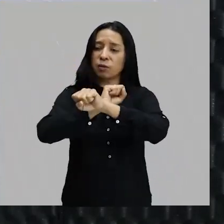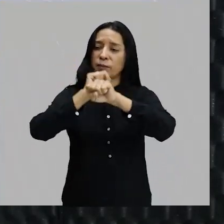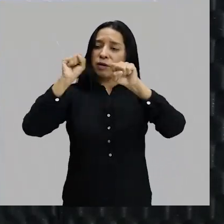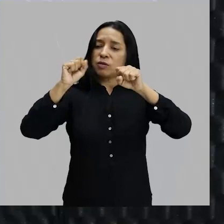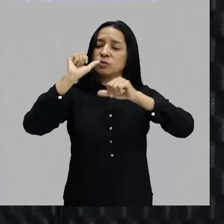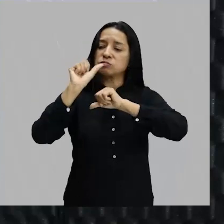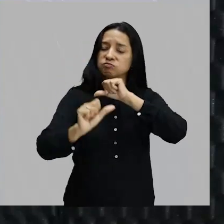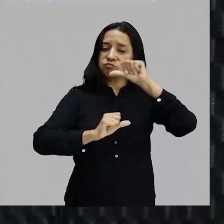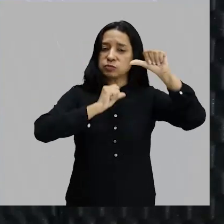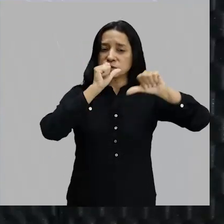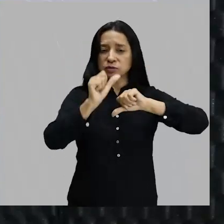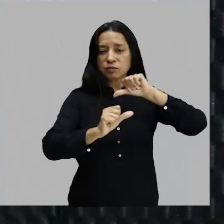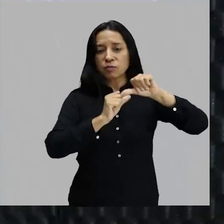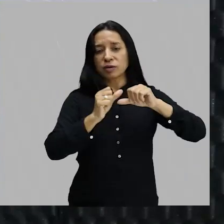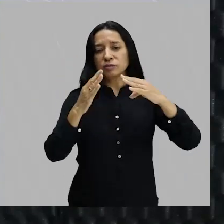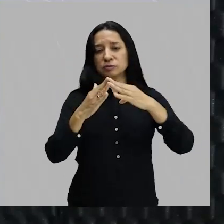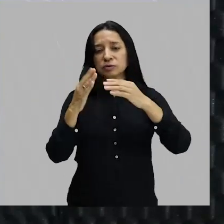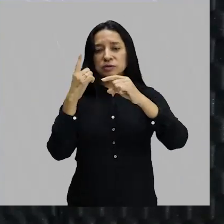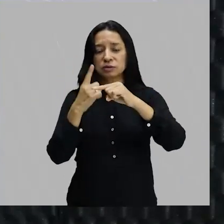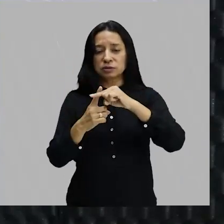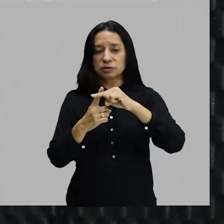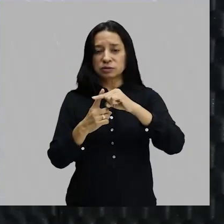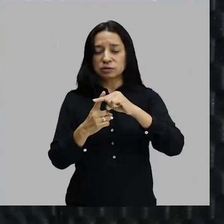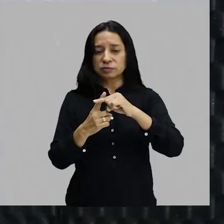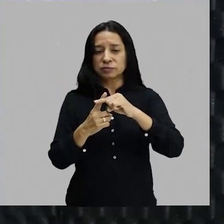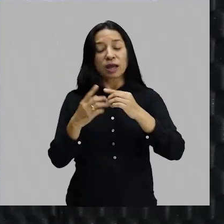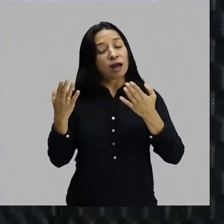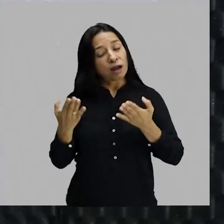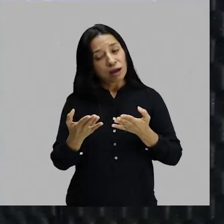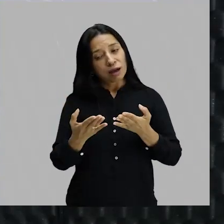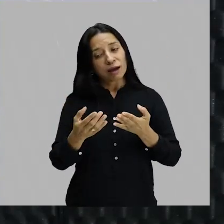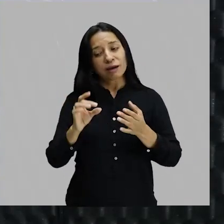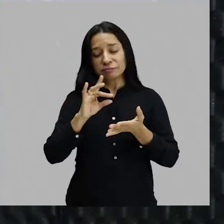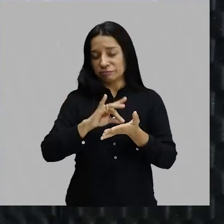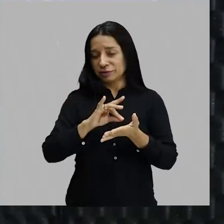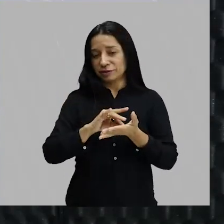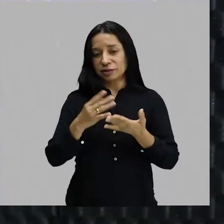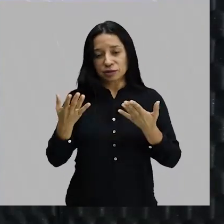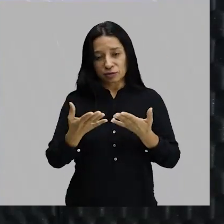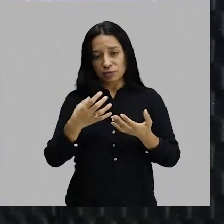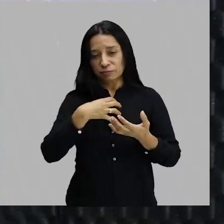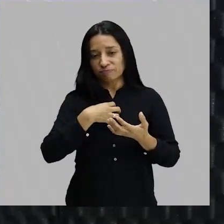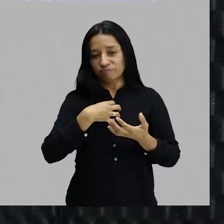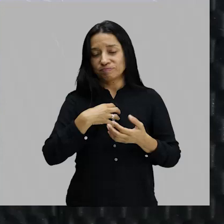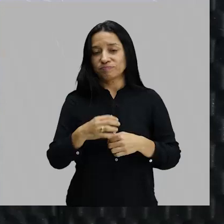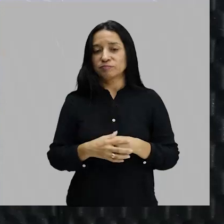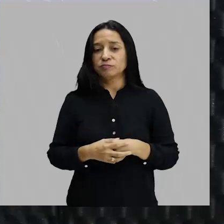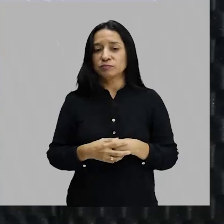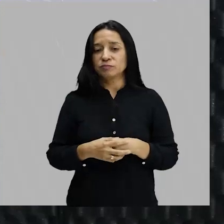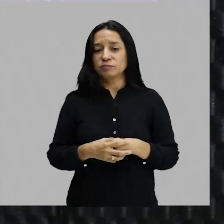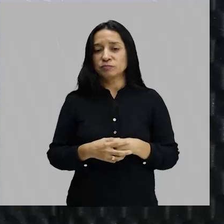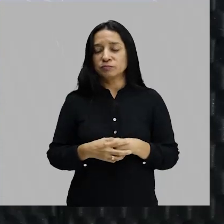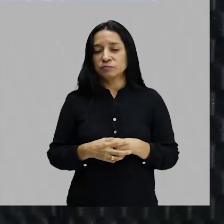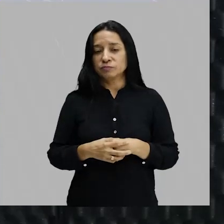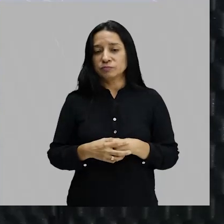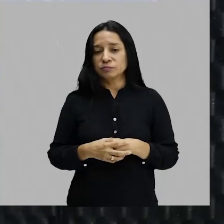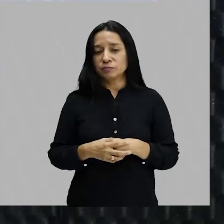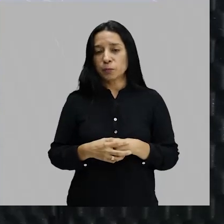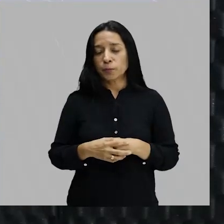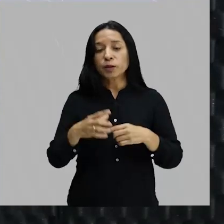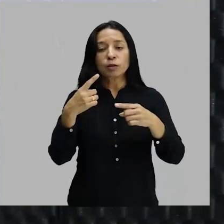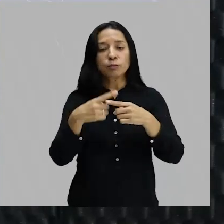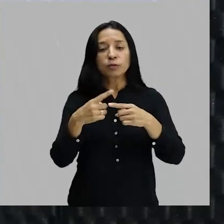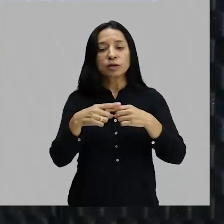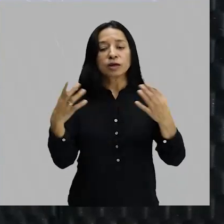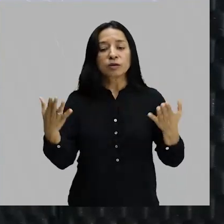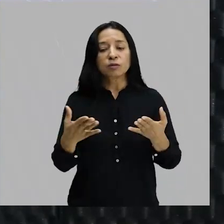foram transformados em igrejas. Ah, agora faz sentido. Então, a fase basilical é a segunda fase da arte cristã primitiva. Por quê?